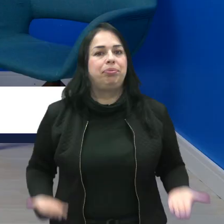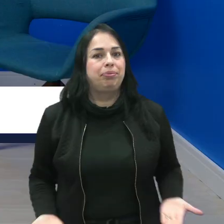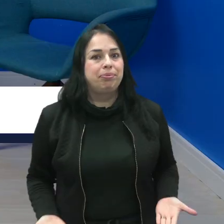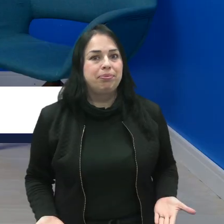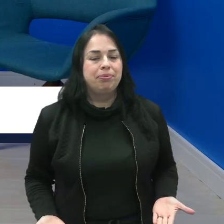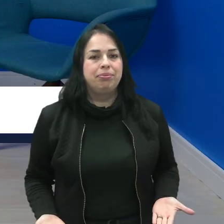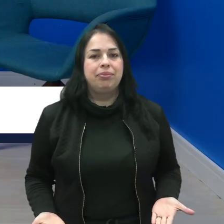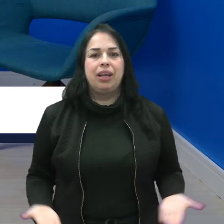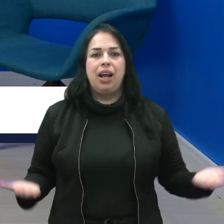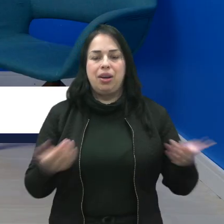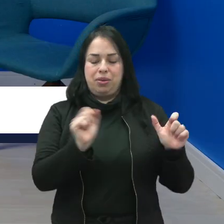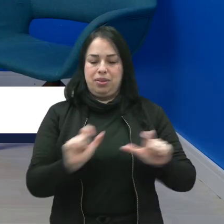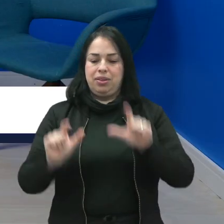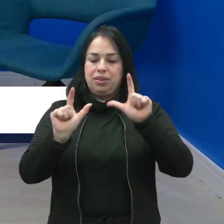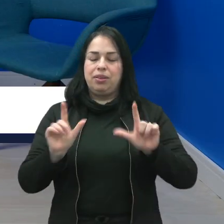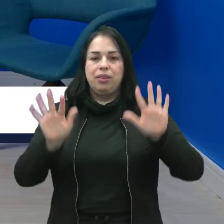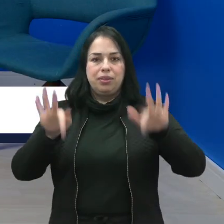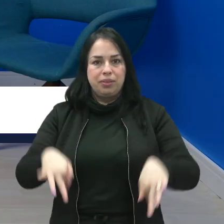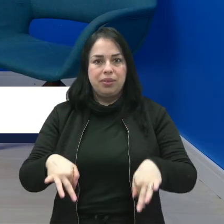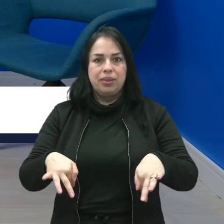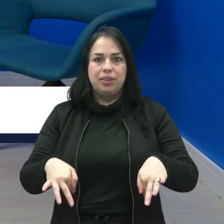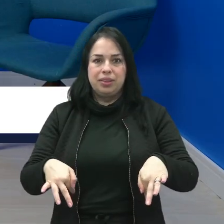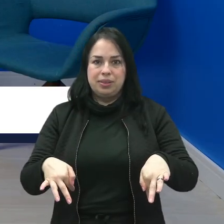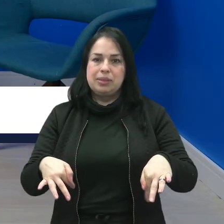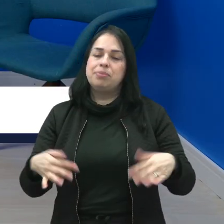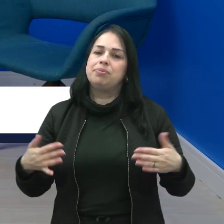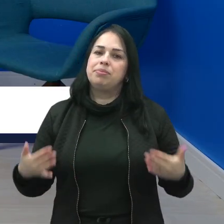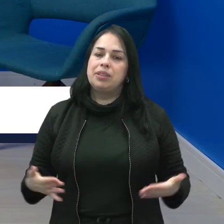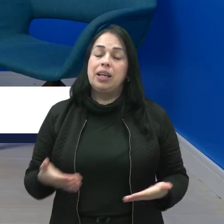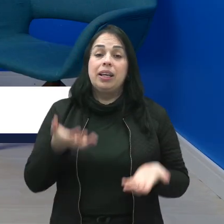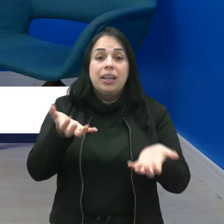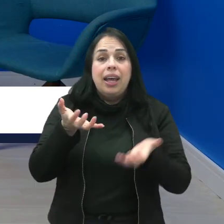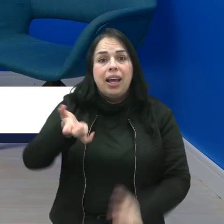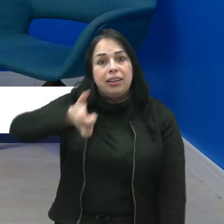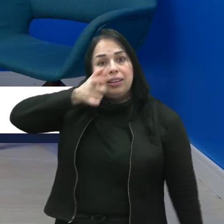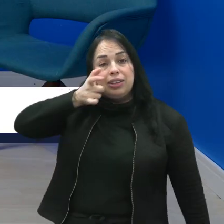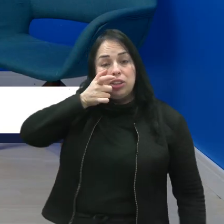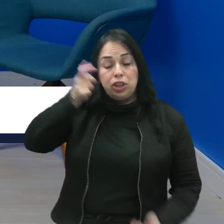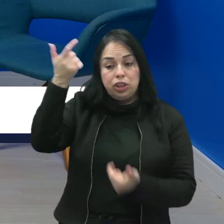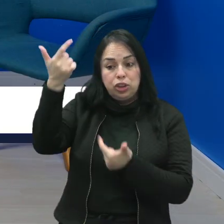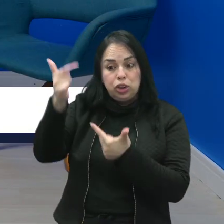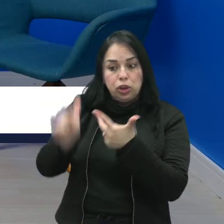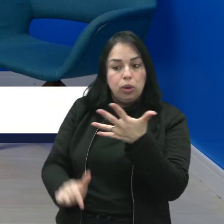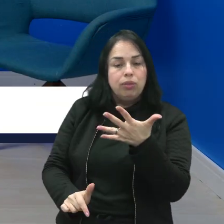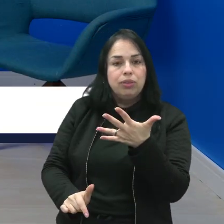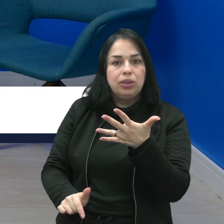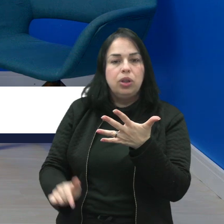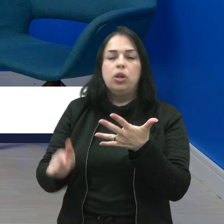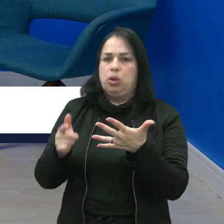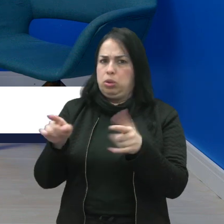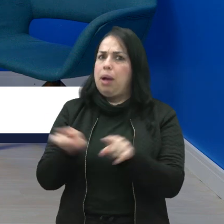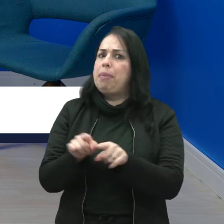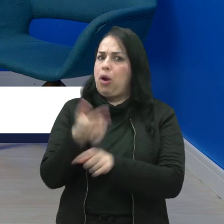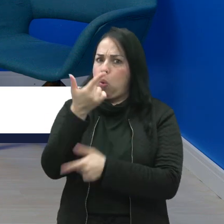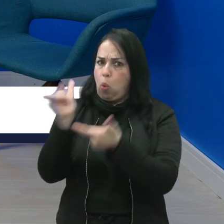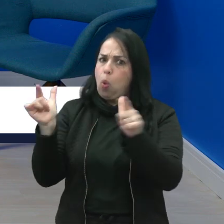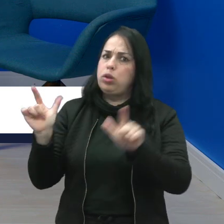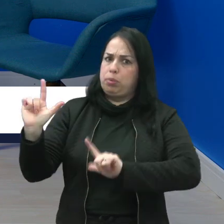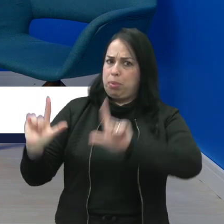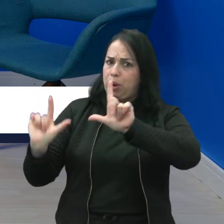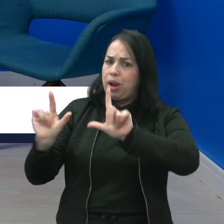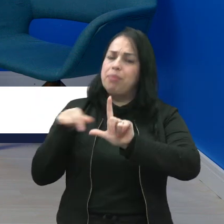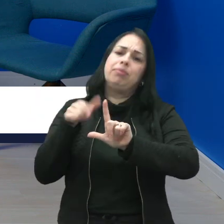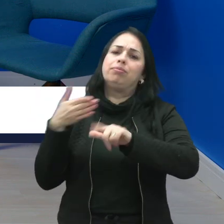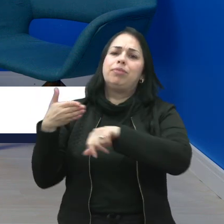né? Bom, gente, termina por aqui o Sobre Política dessa semana. Se você quiser rever esse ou outros programas, é